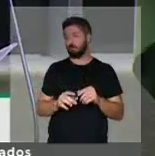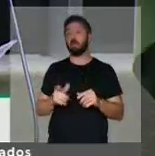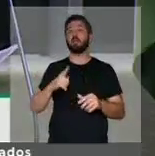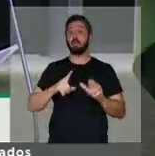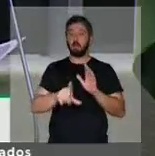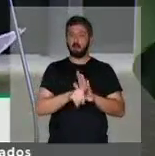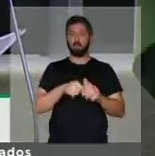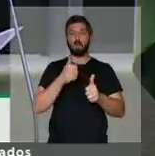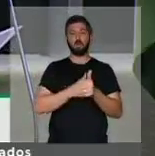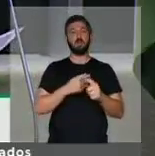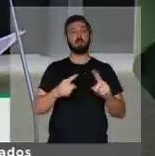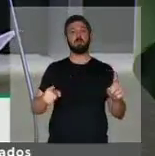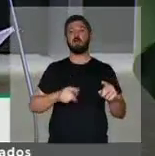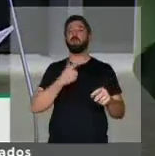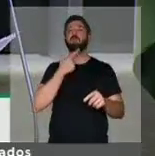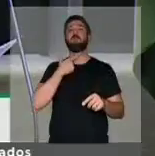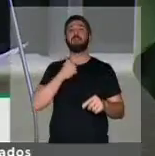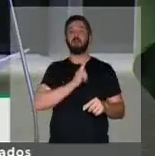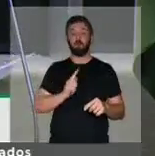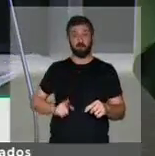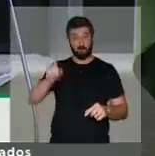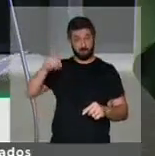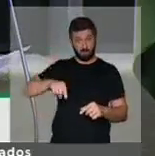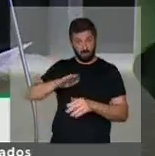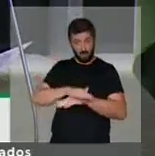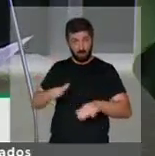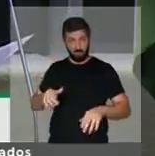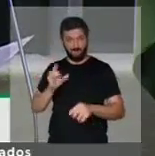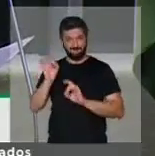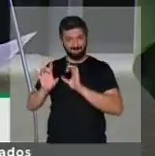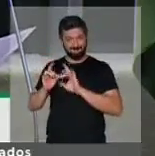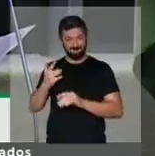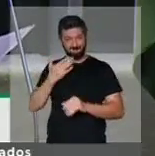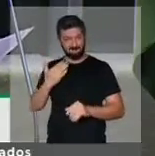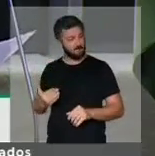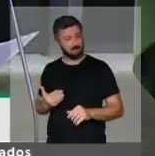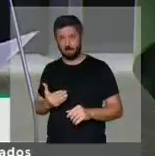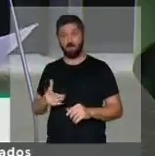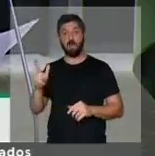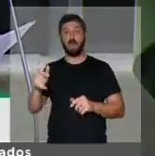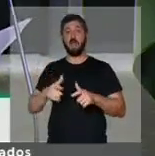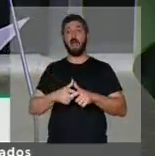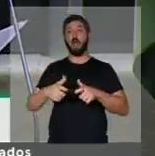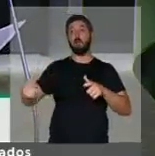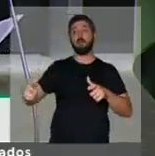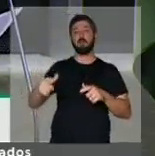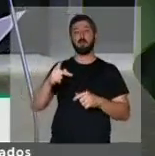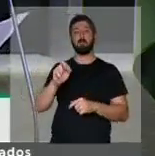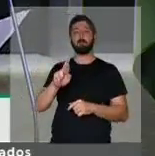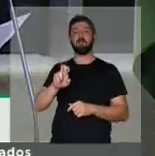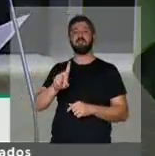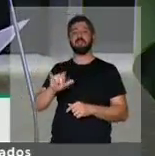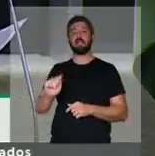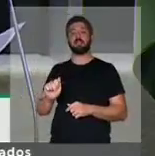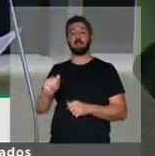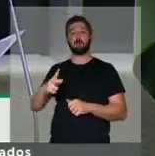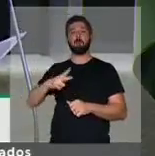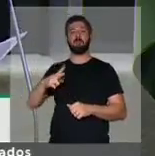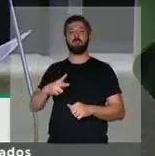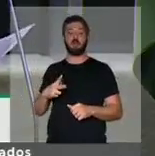mas essa não é a vontade do governo Temer. O que quer é ampliar o mercado da Previdência